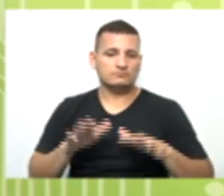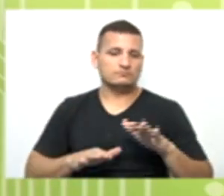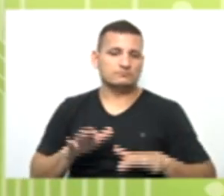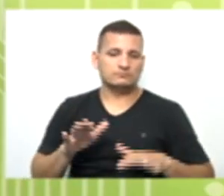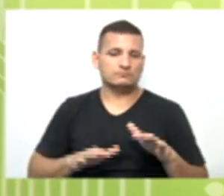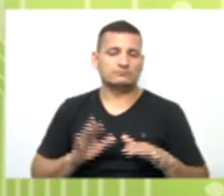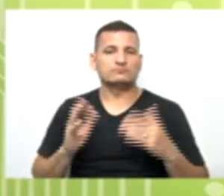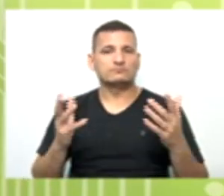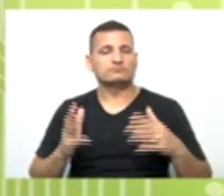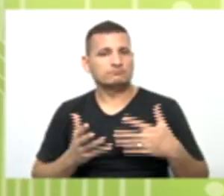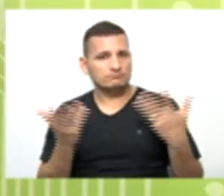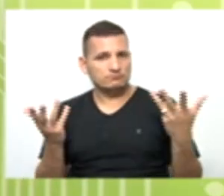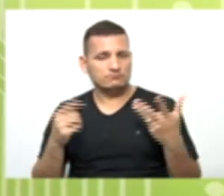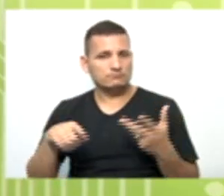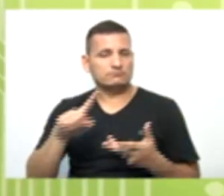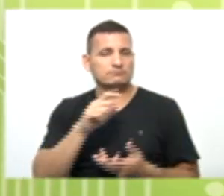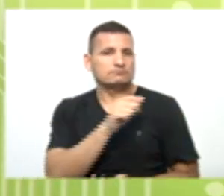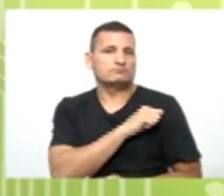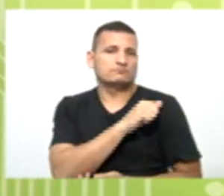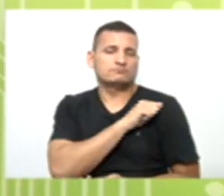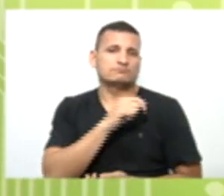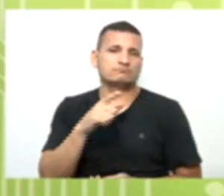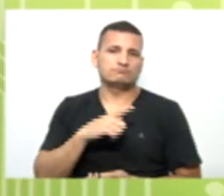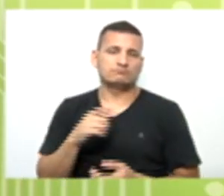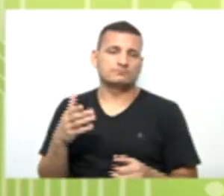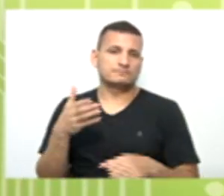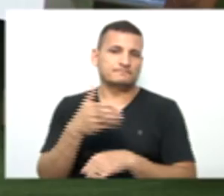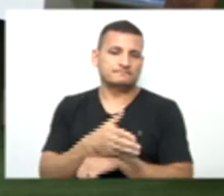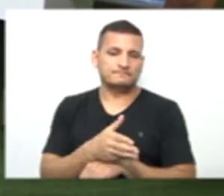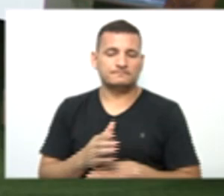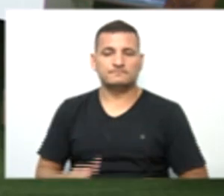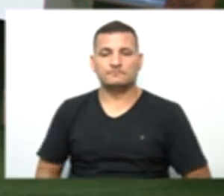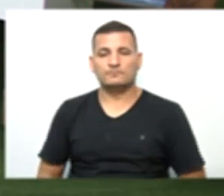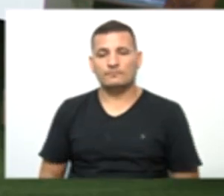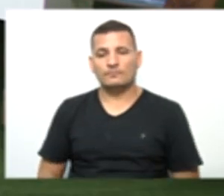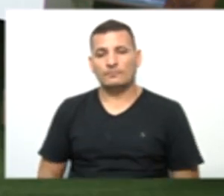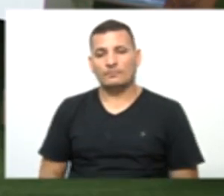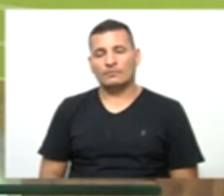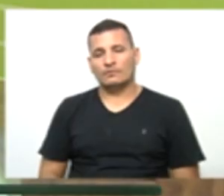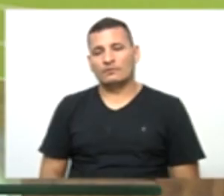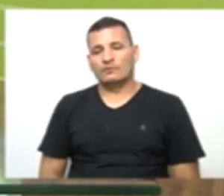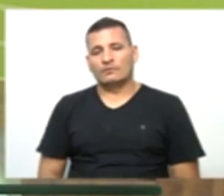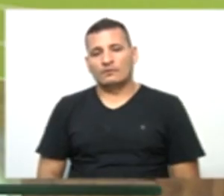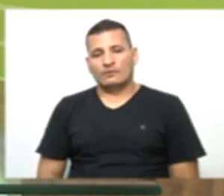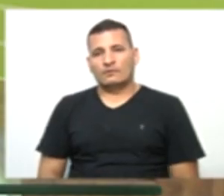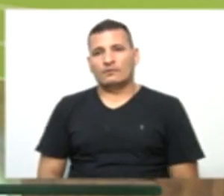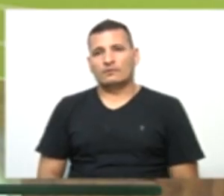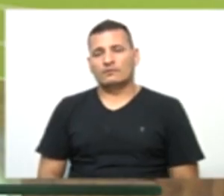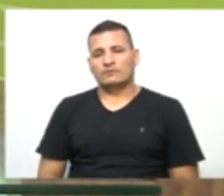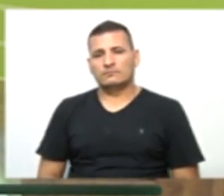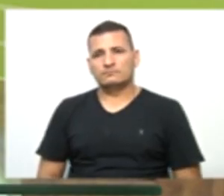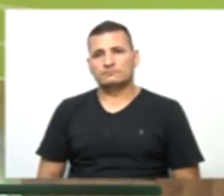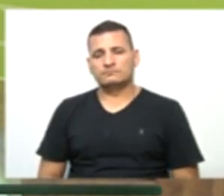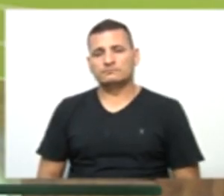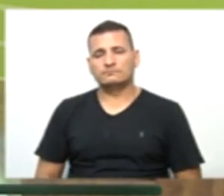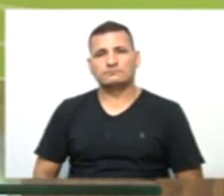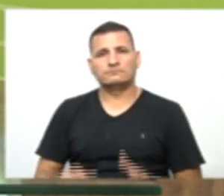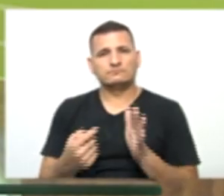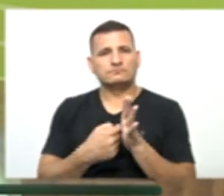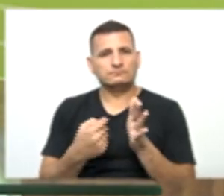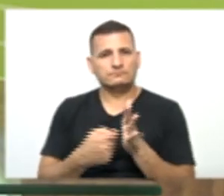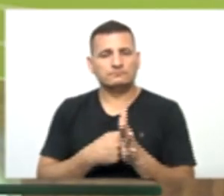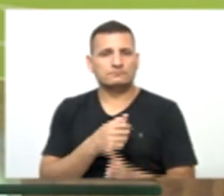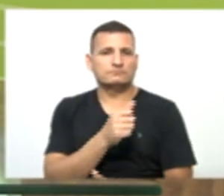os nossos estudantes estão participando. Professora, está chegando aqui para nós, os alunos gostariam de saber se um